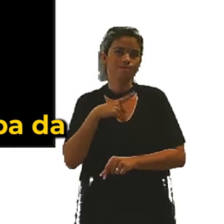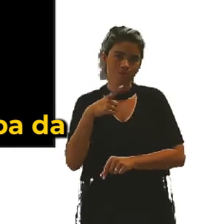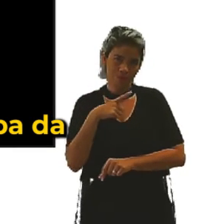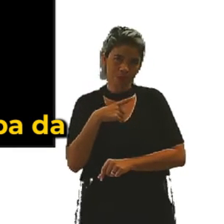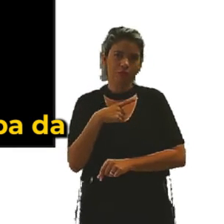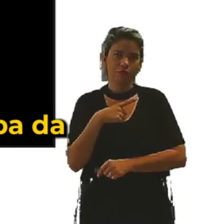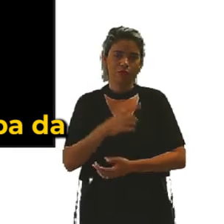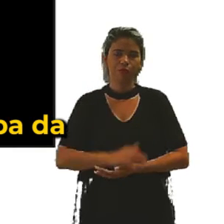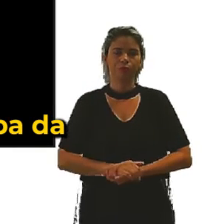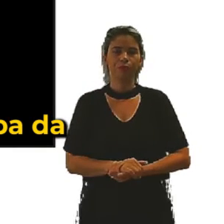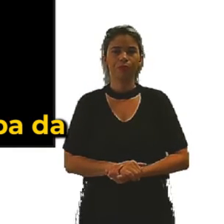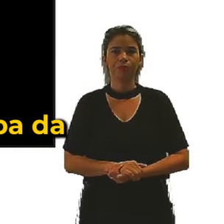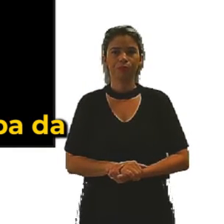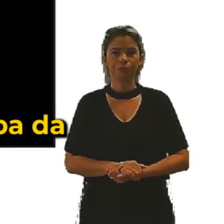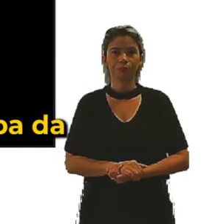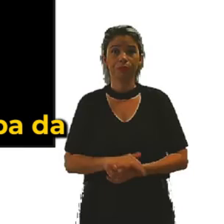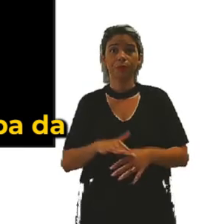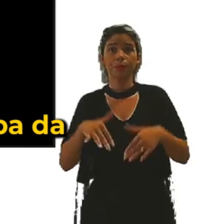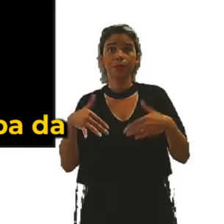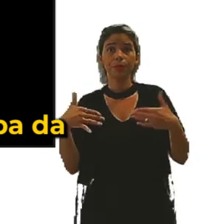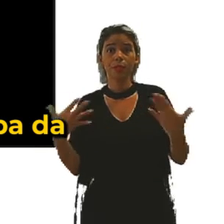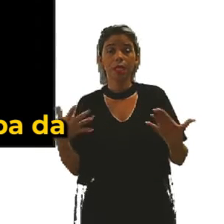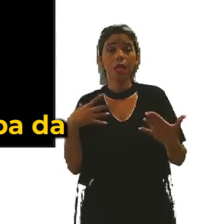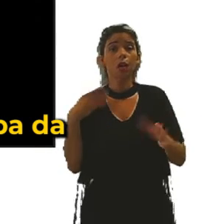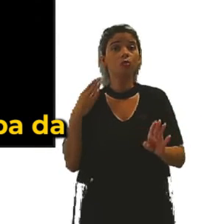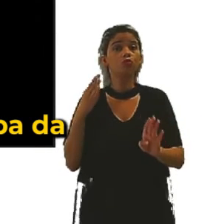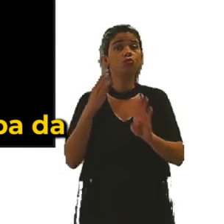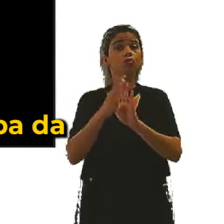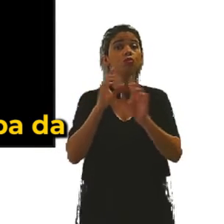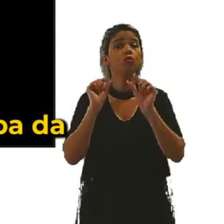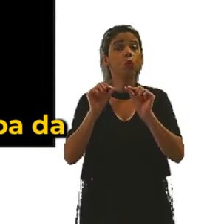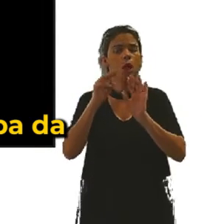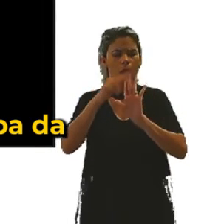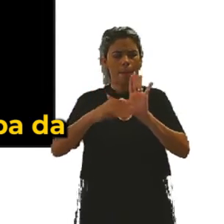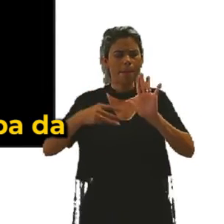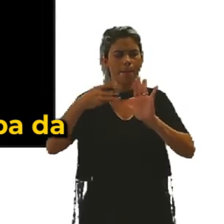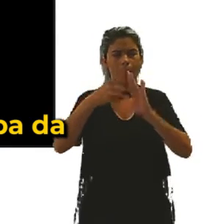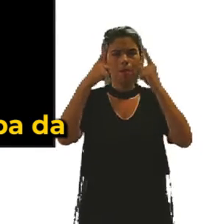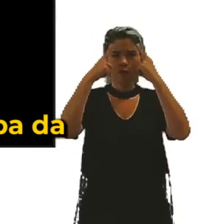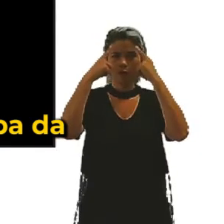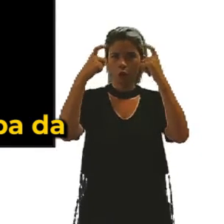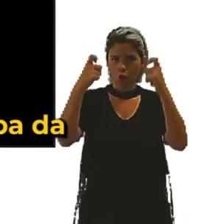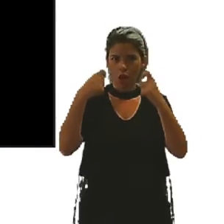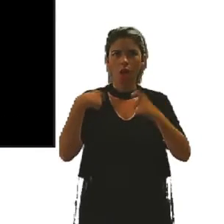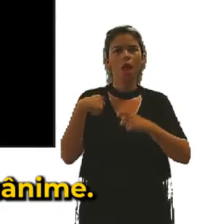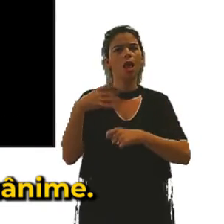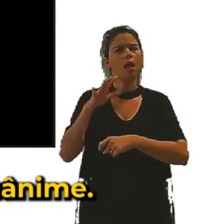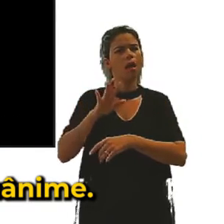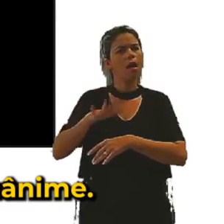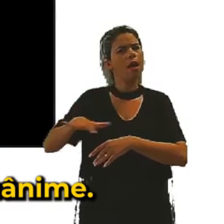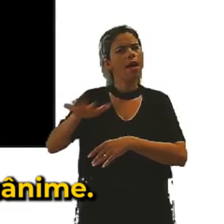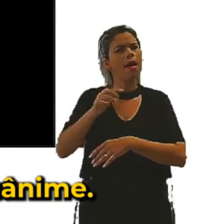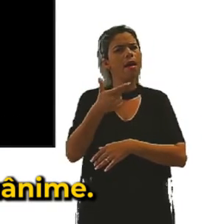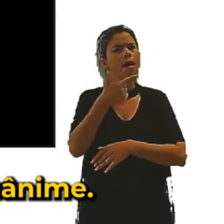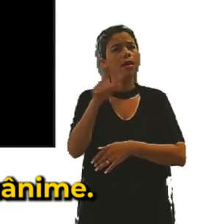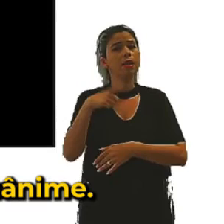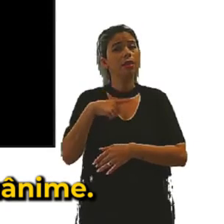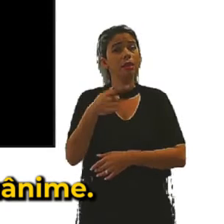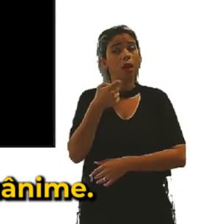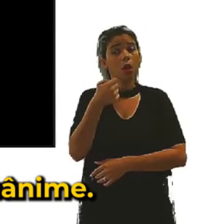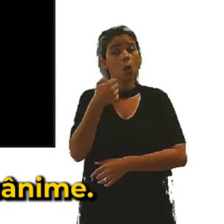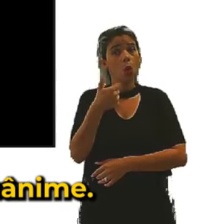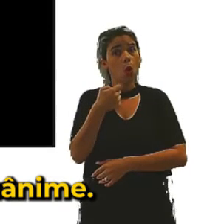Então, o que foi detectado no mapa da violência e outros institutos é que havia quase